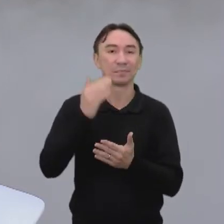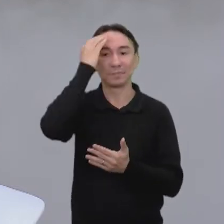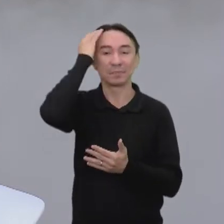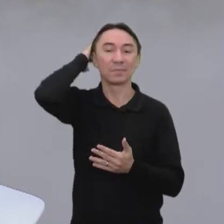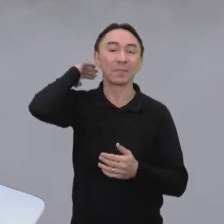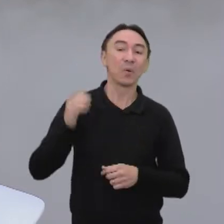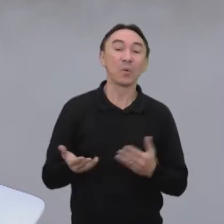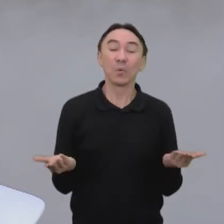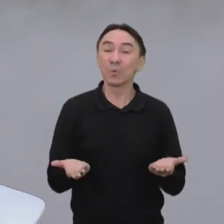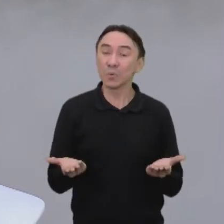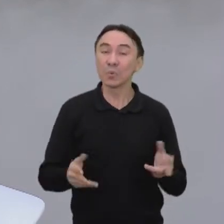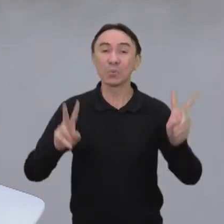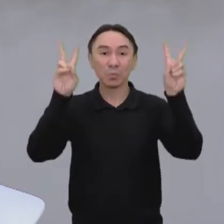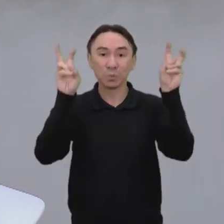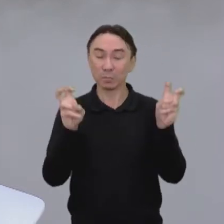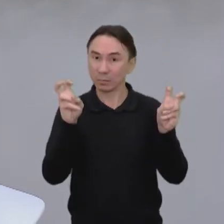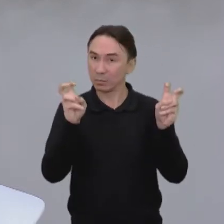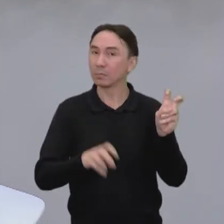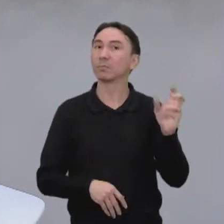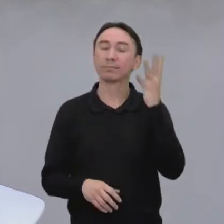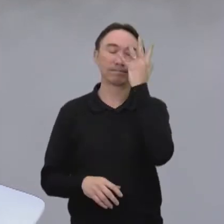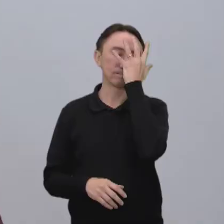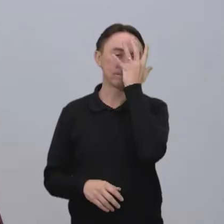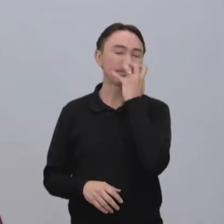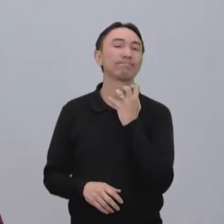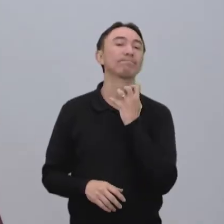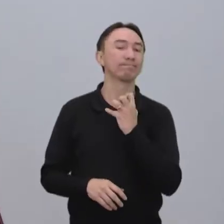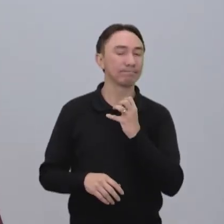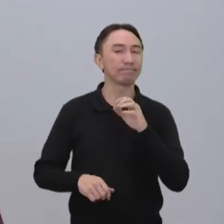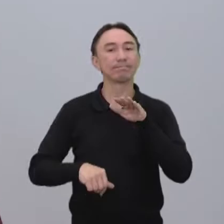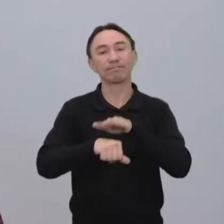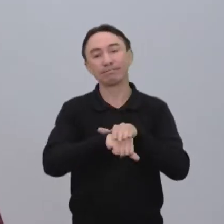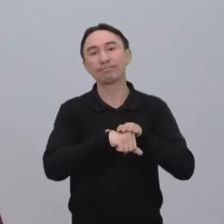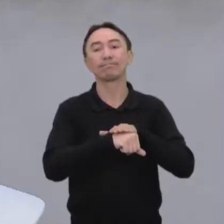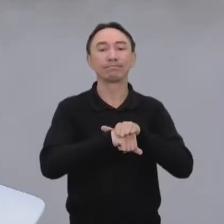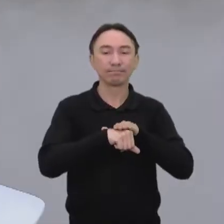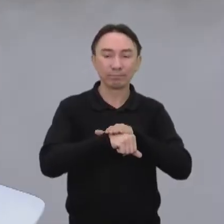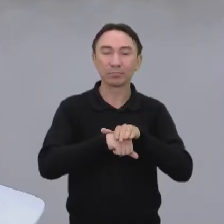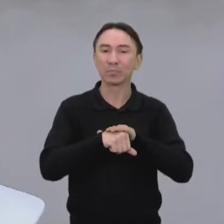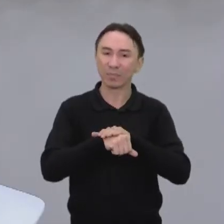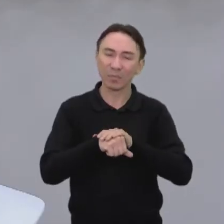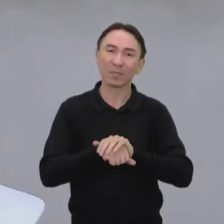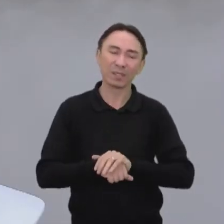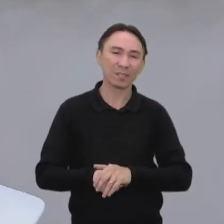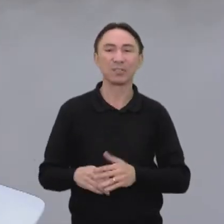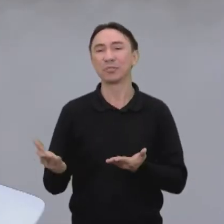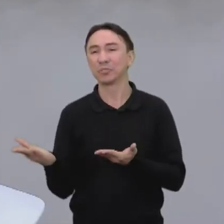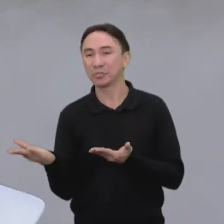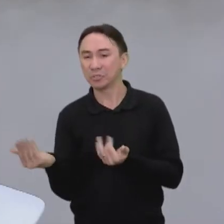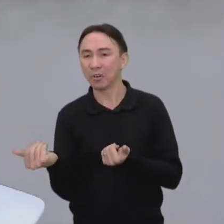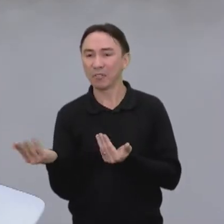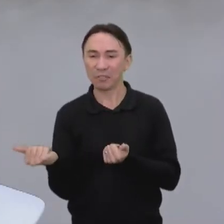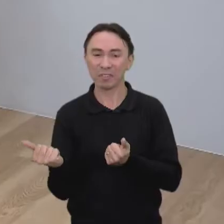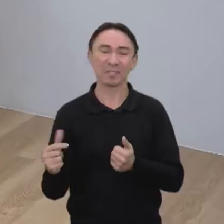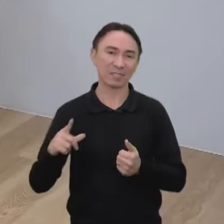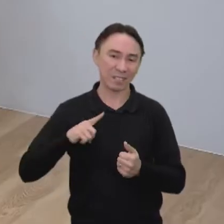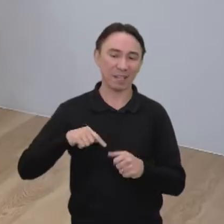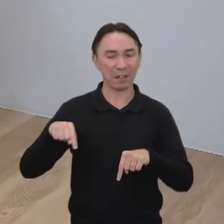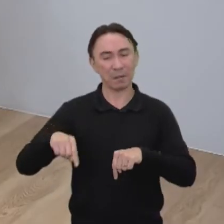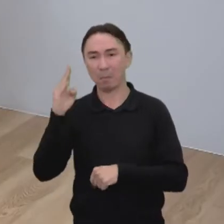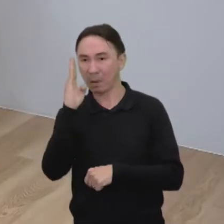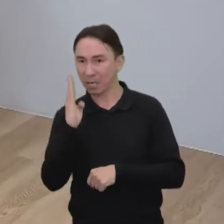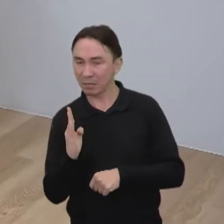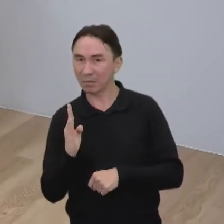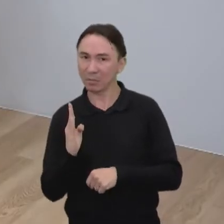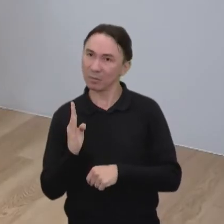um assunto super sério, né, Mafê, que a gente vai conversar hoje, né? Que afeta tantos jovens, não só no Brasil, como no